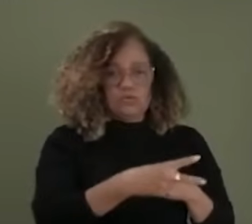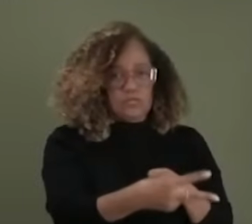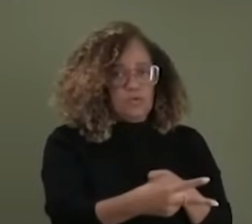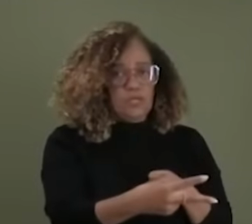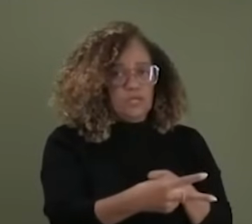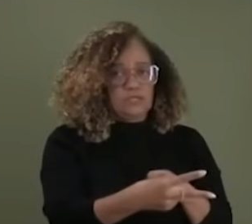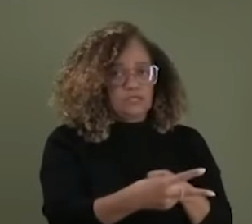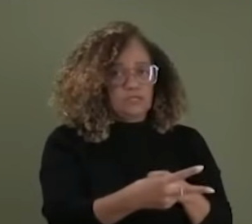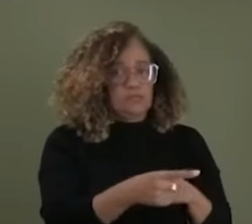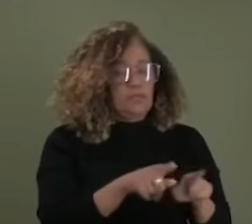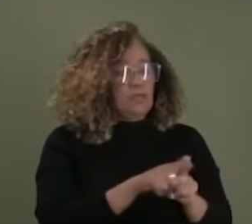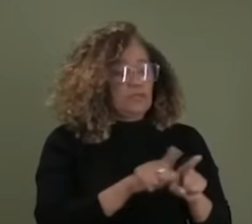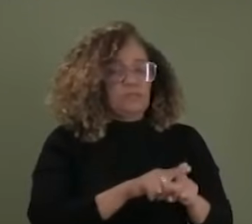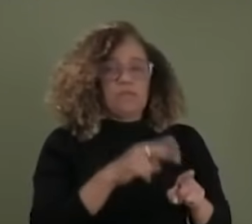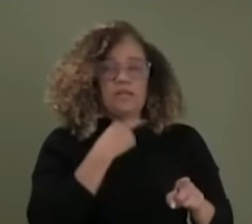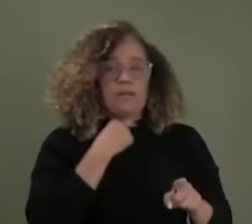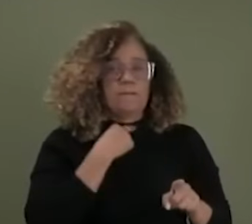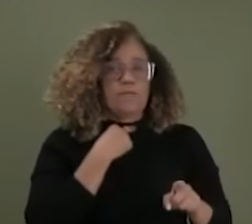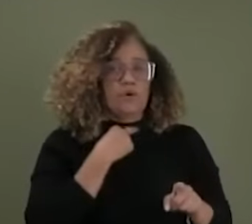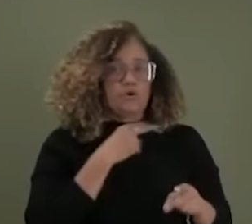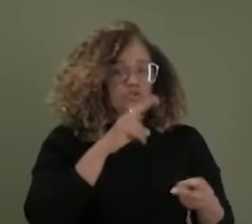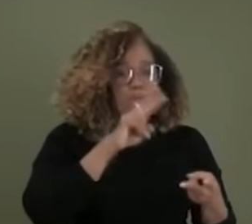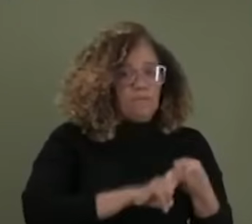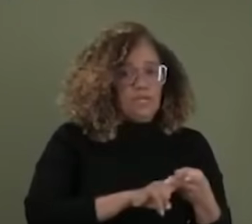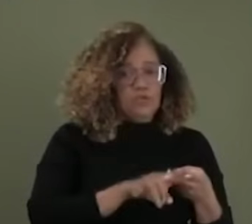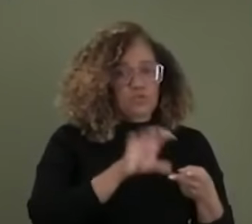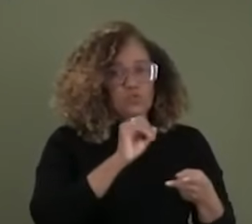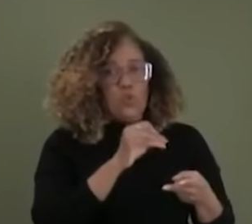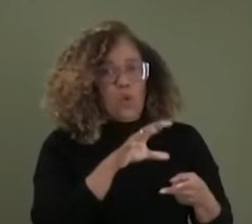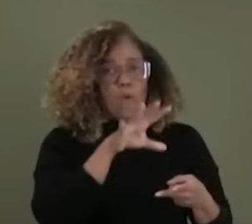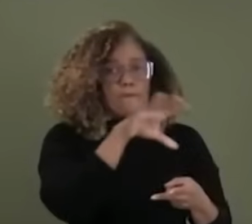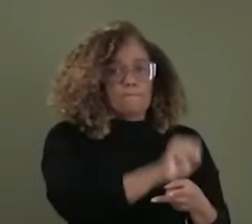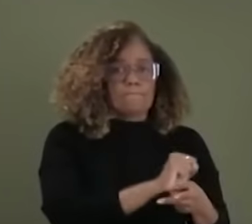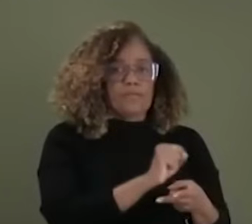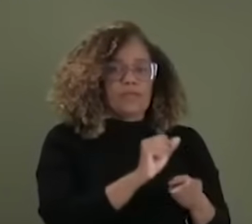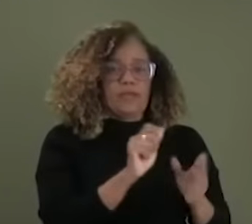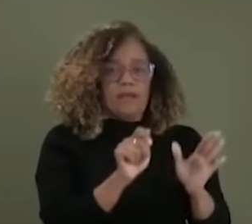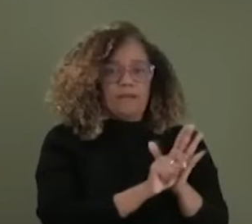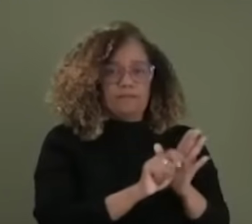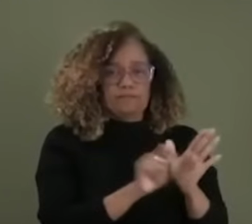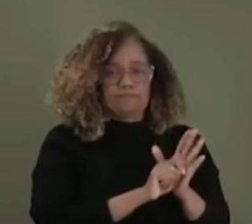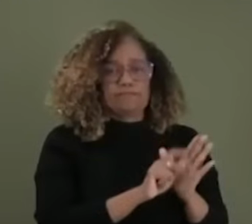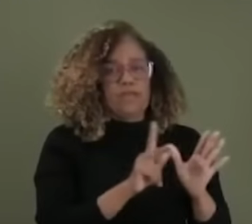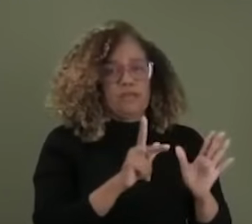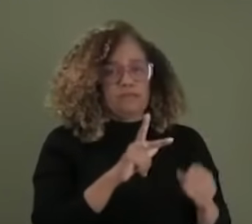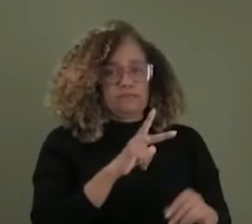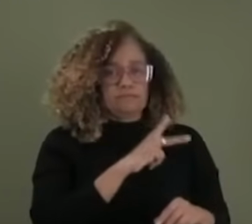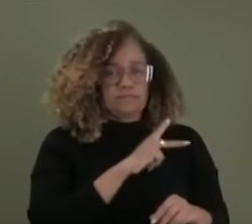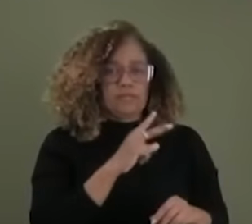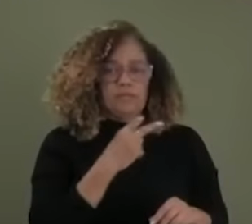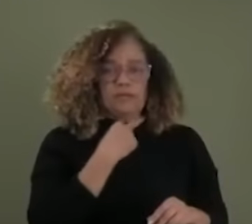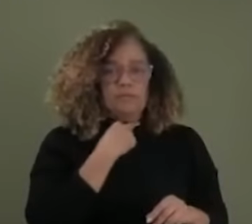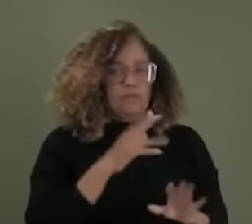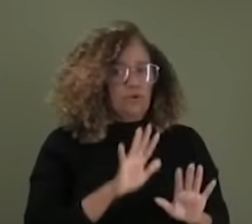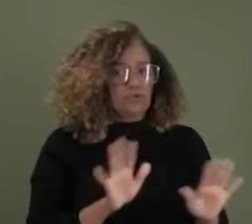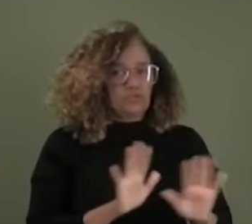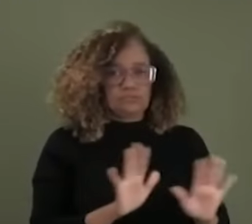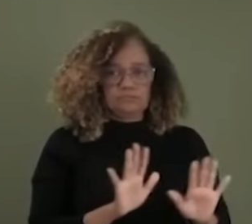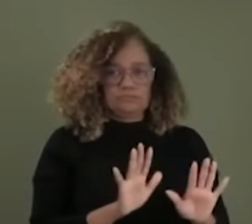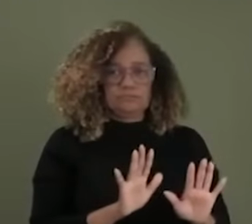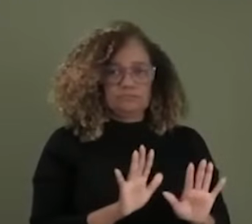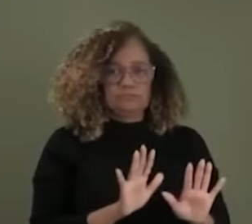poder ser apreendida, e muito menos o autor ser autuado, classificado, até para fins de estatística. Né? Então, seria um nada de coisa